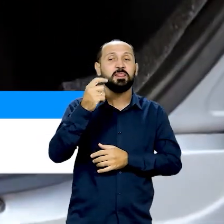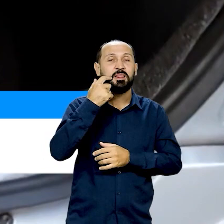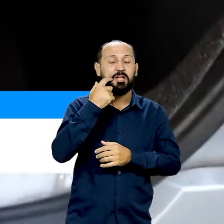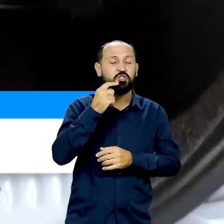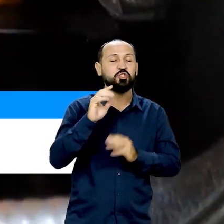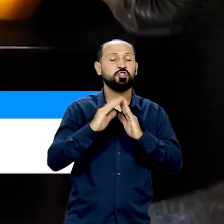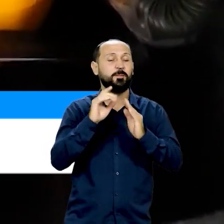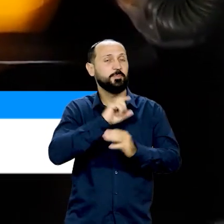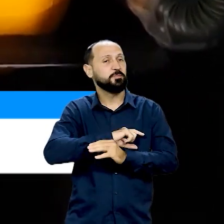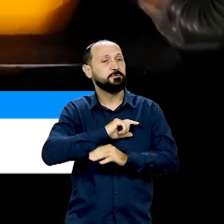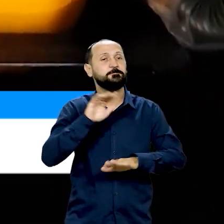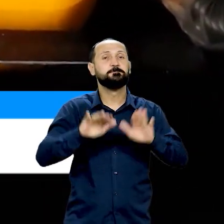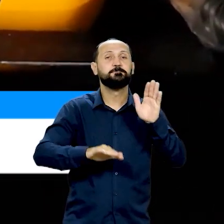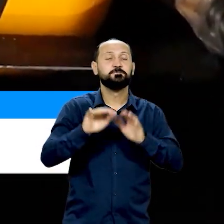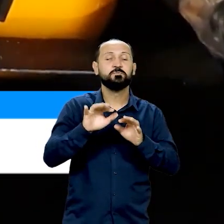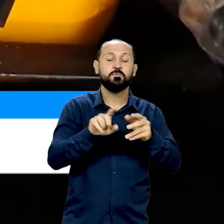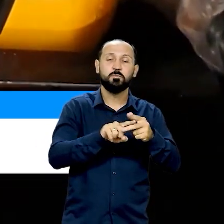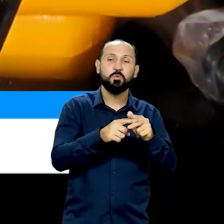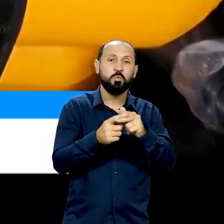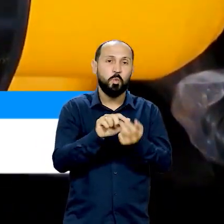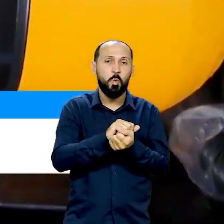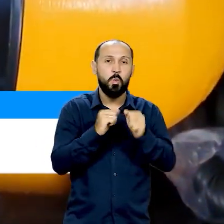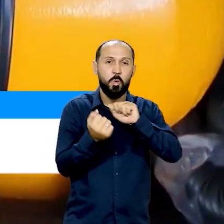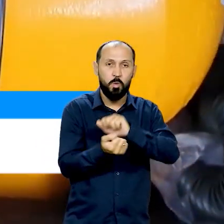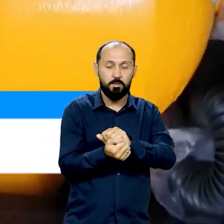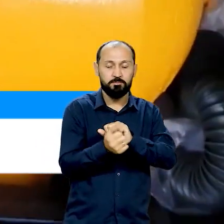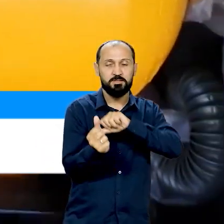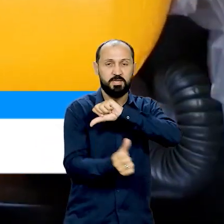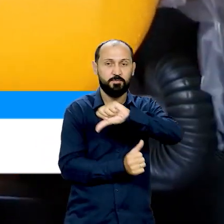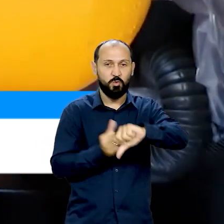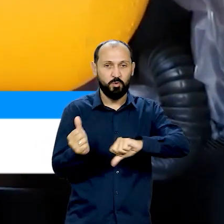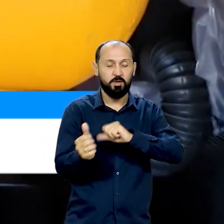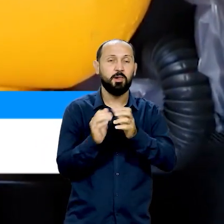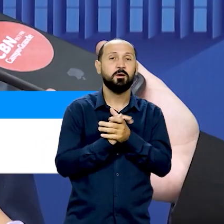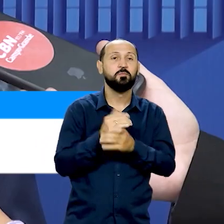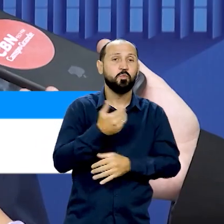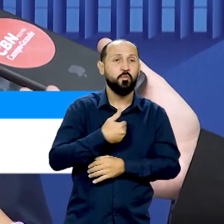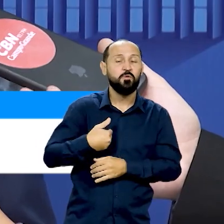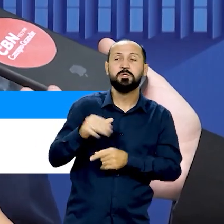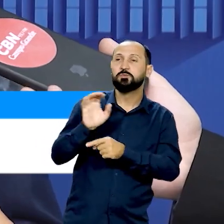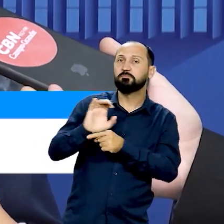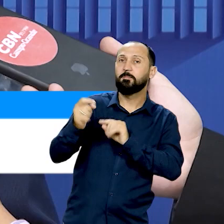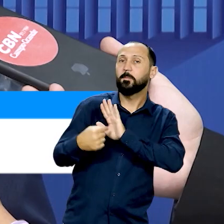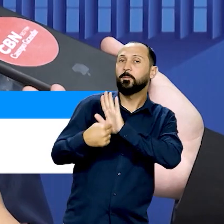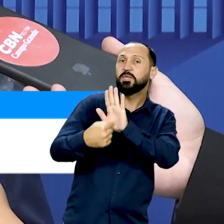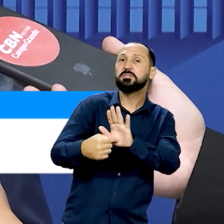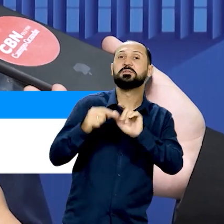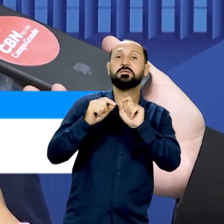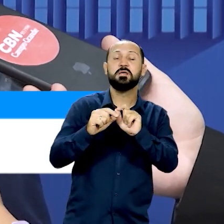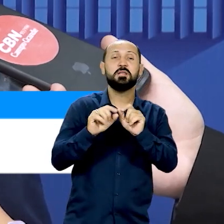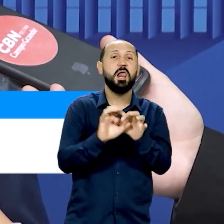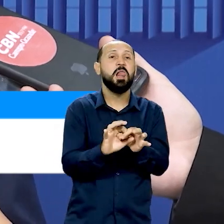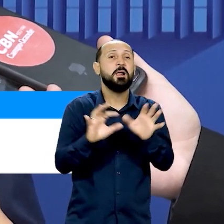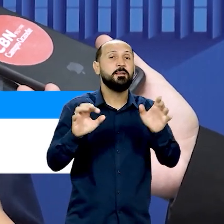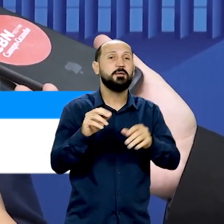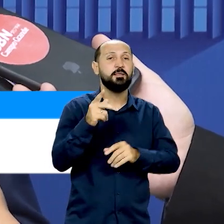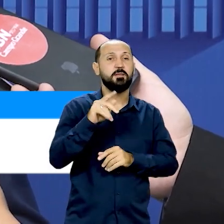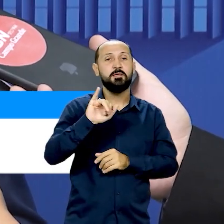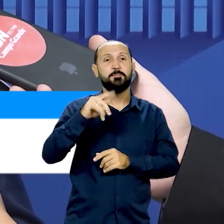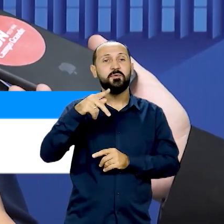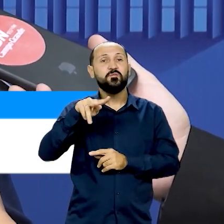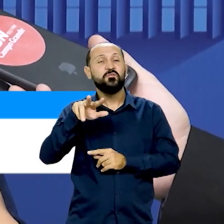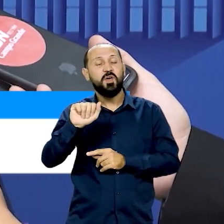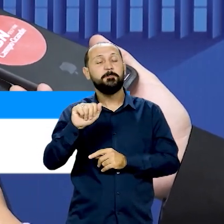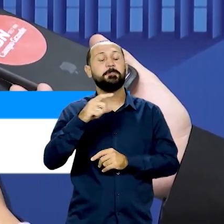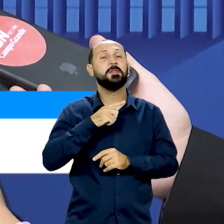devidas ao Detran-MS, nos casos de regularização da conversão. O governo do estado apresenta agora a isenção do